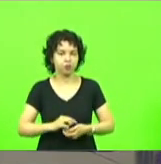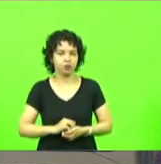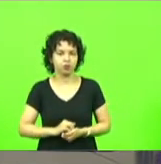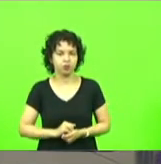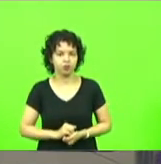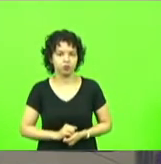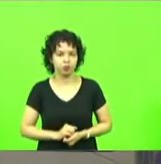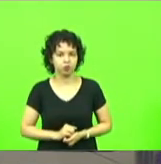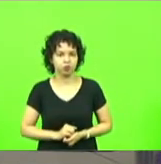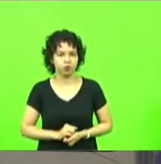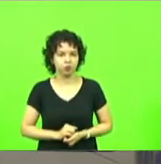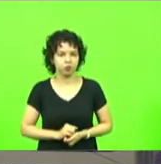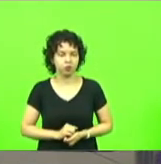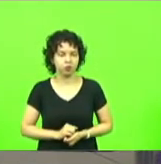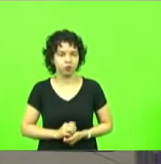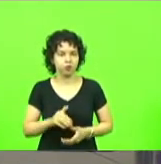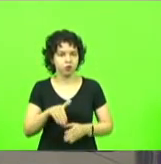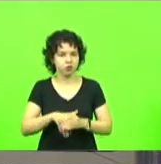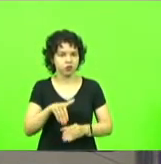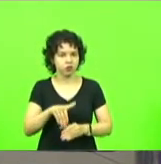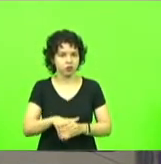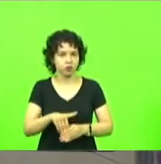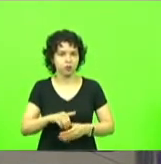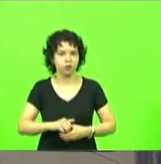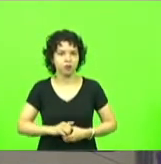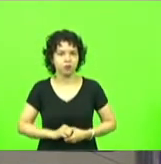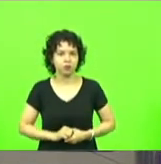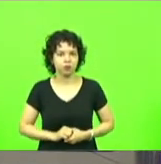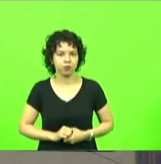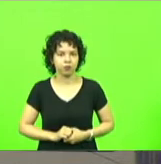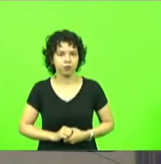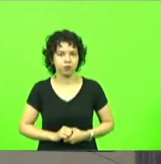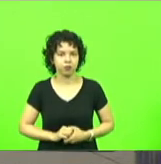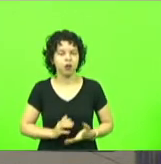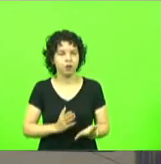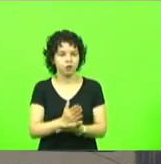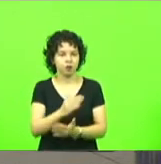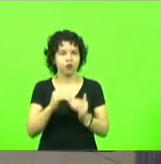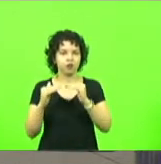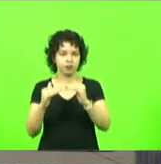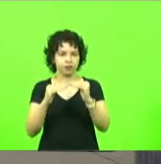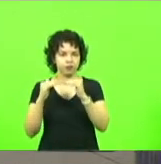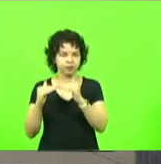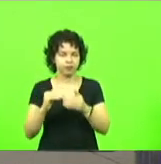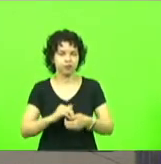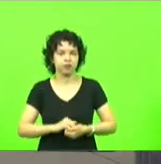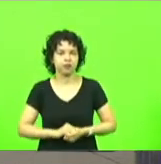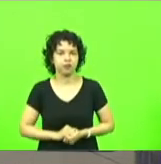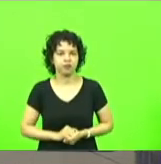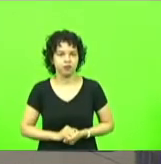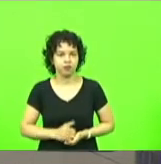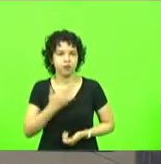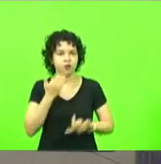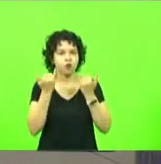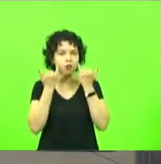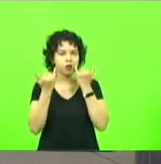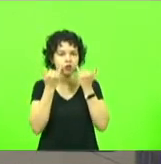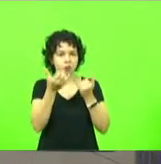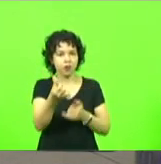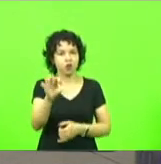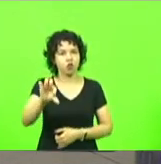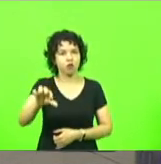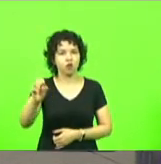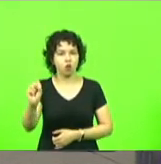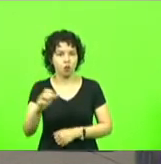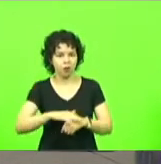não havendo quem queira discutir em votação aprovado por unanimidade pedido de informação 698